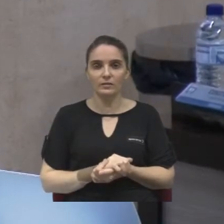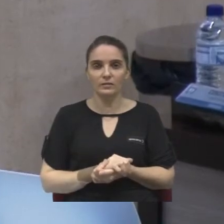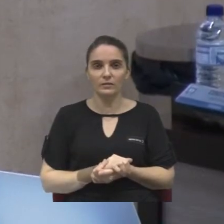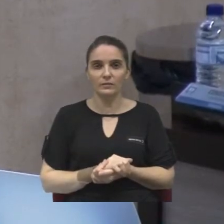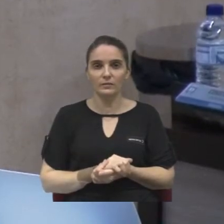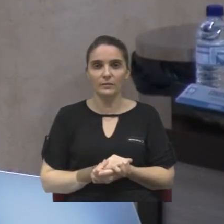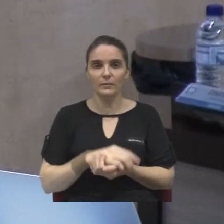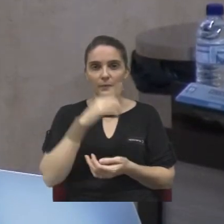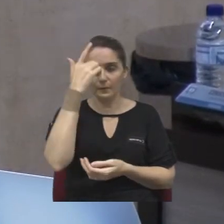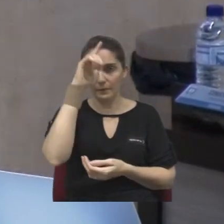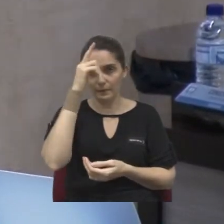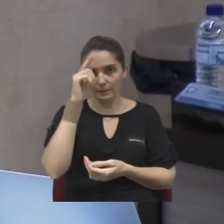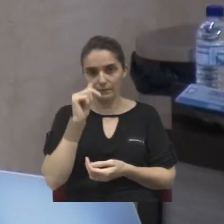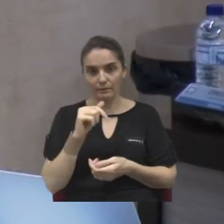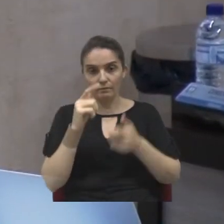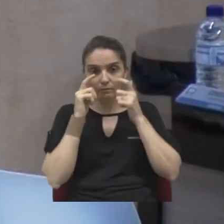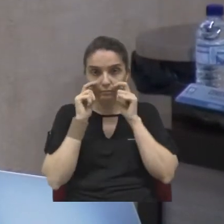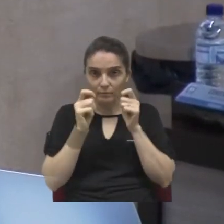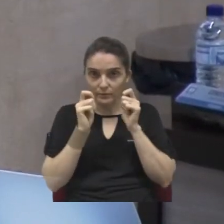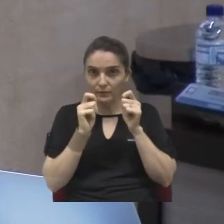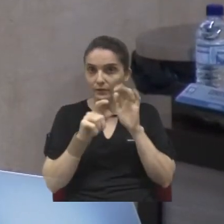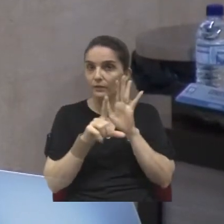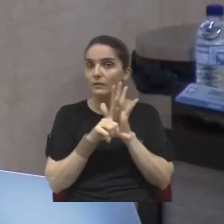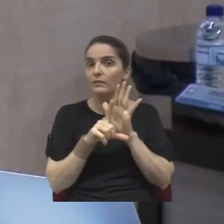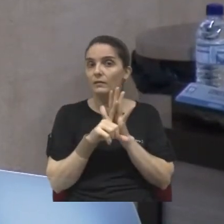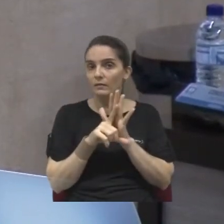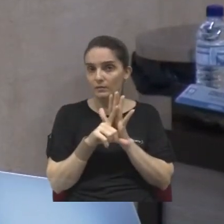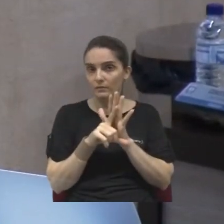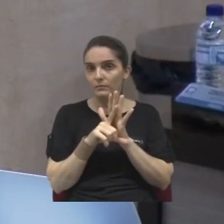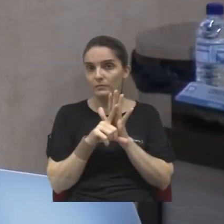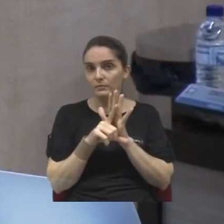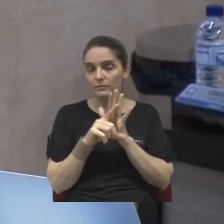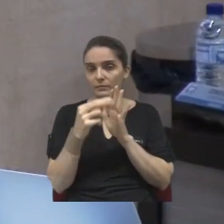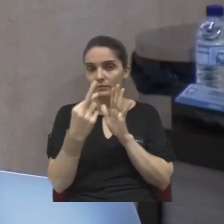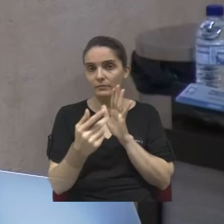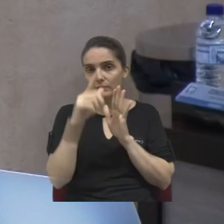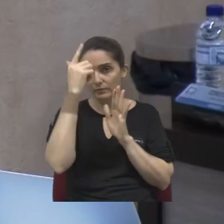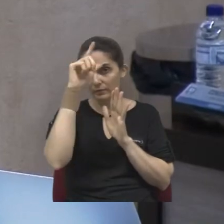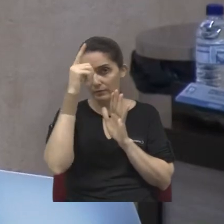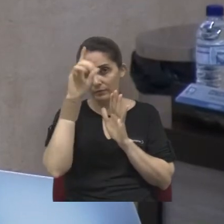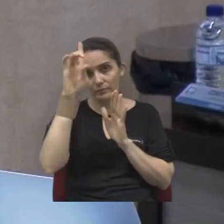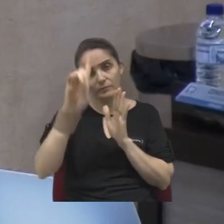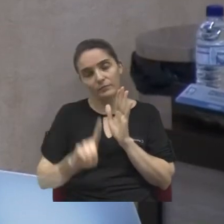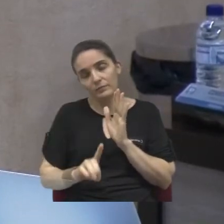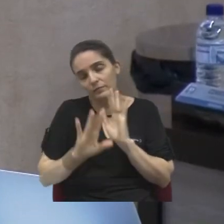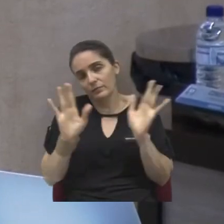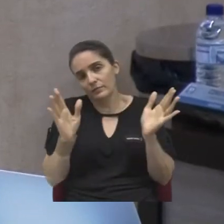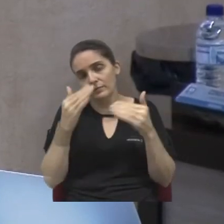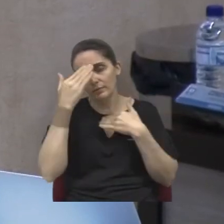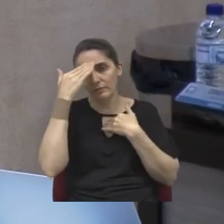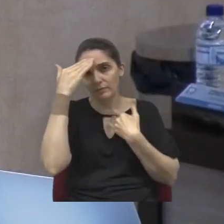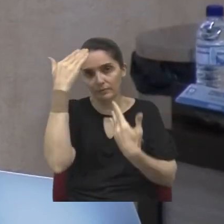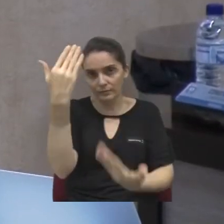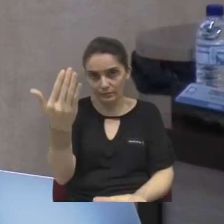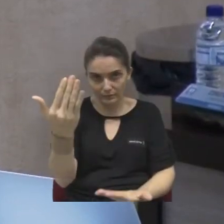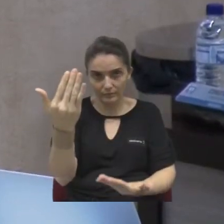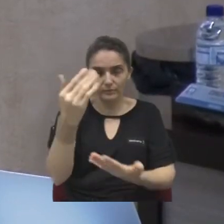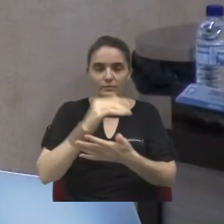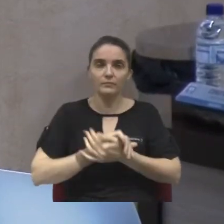à legislação, né, como o senhor mesmo falou que é meu direito, agradeço a da concessão do direito que é